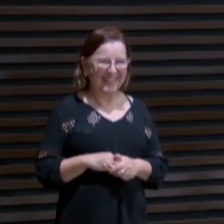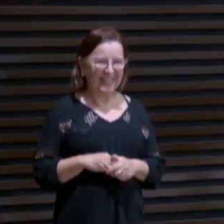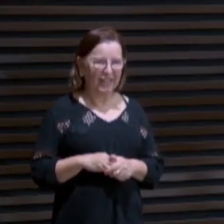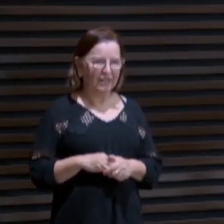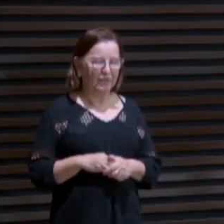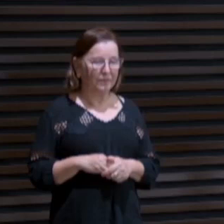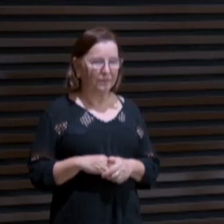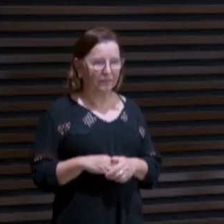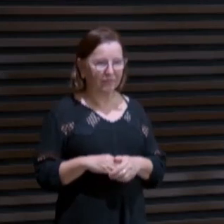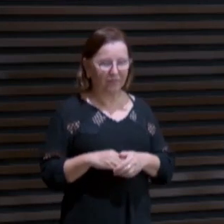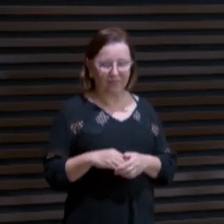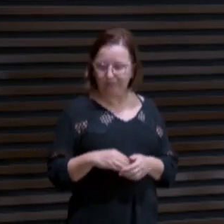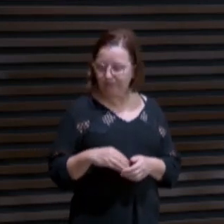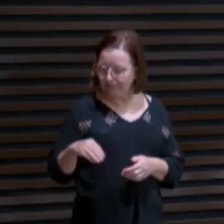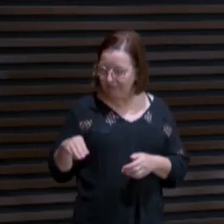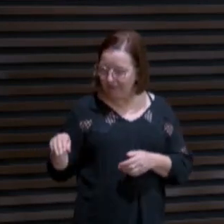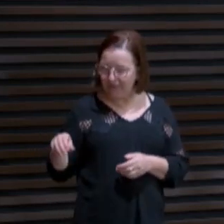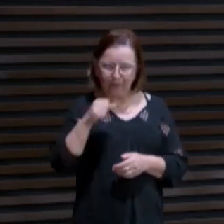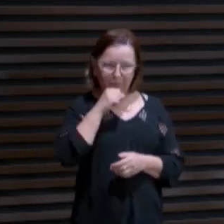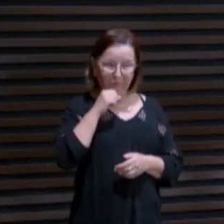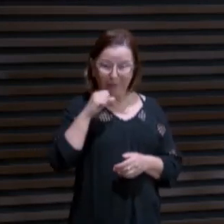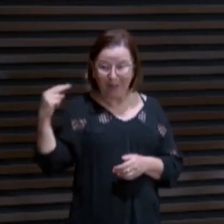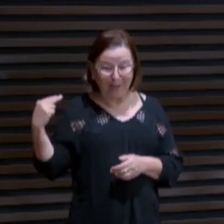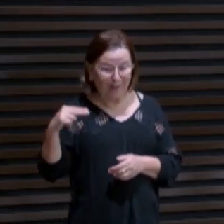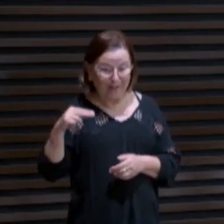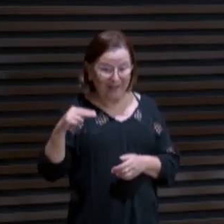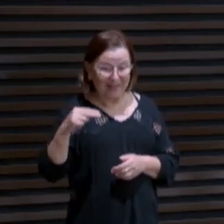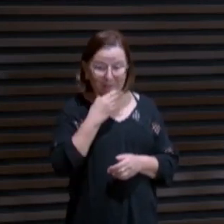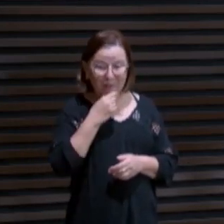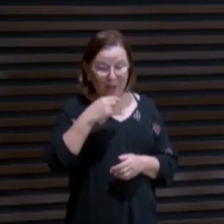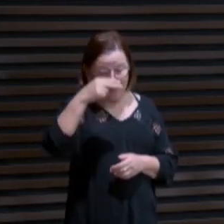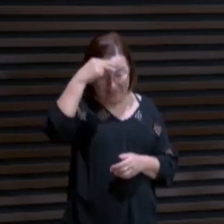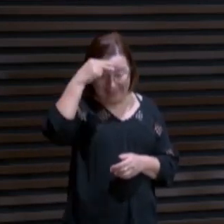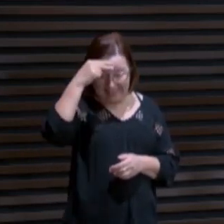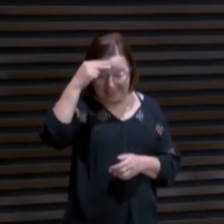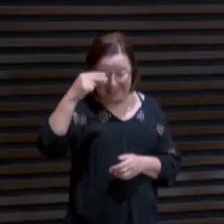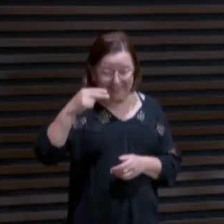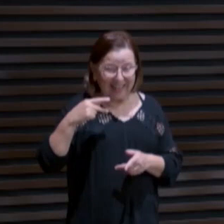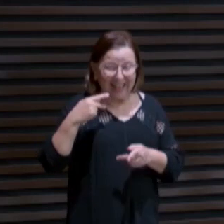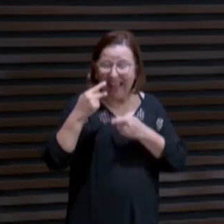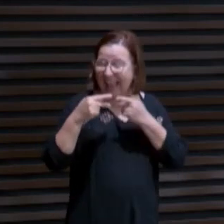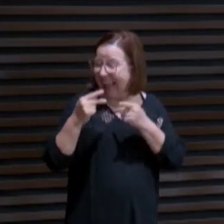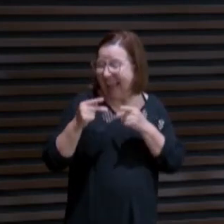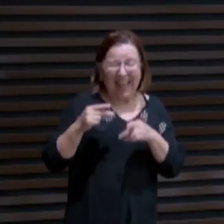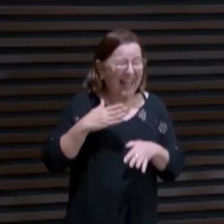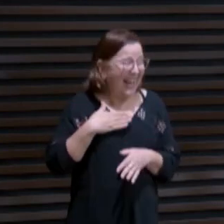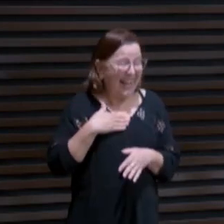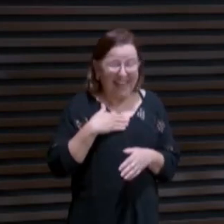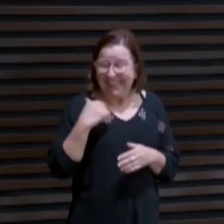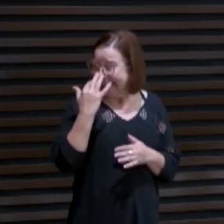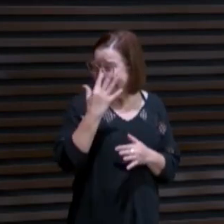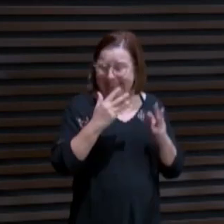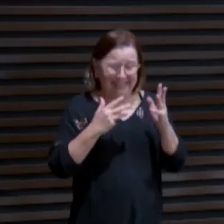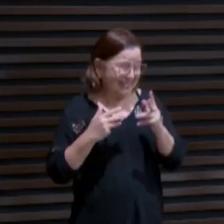E aí ela olhava para o menino, o netinho dela, e ficava falando os bilu-bilus e as coisas,